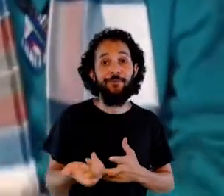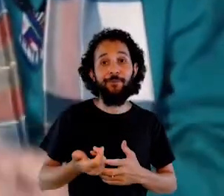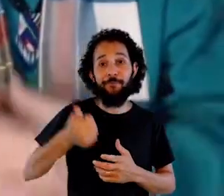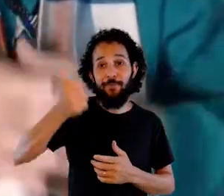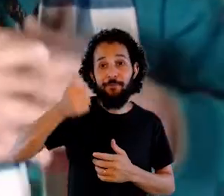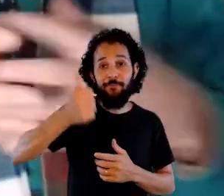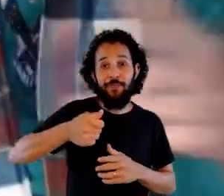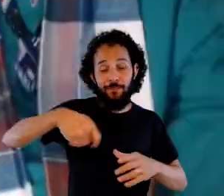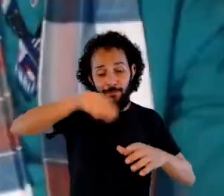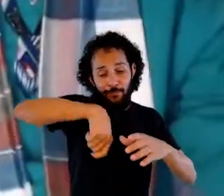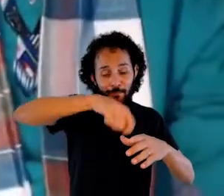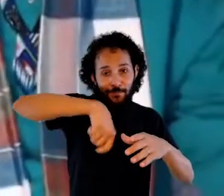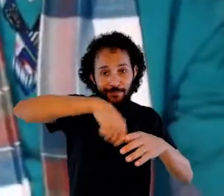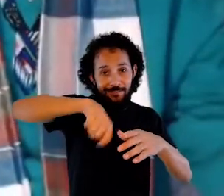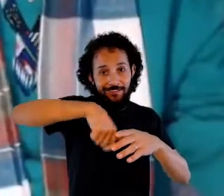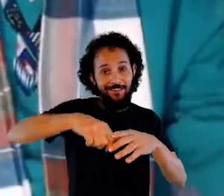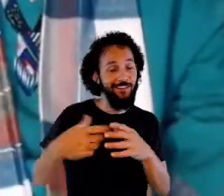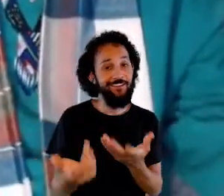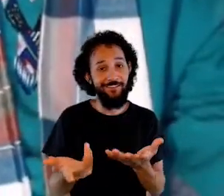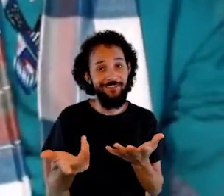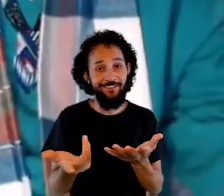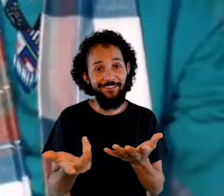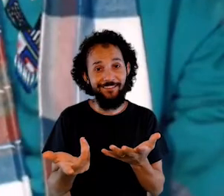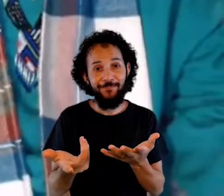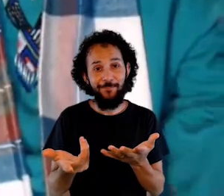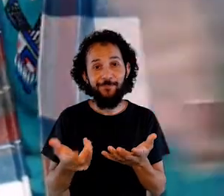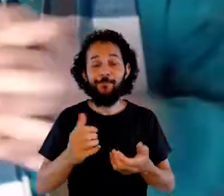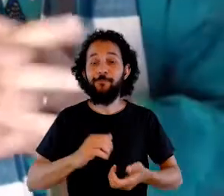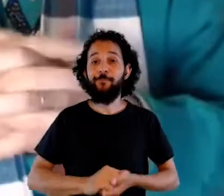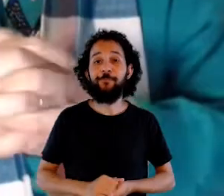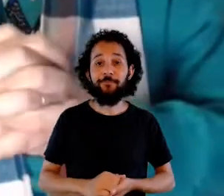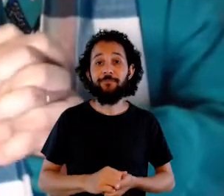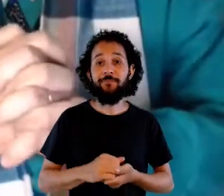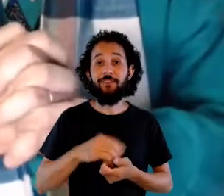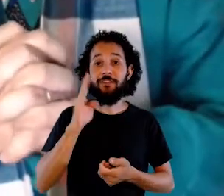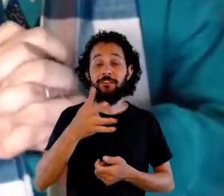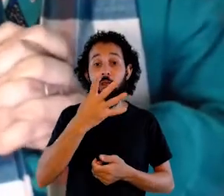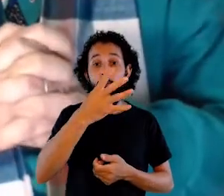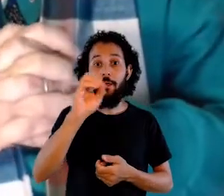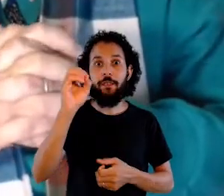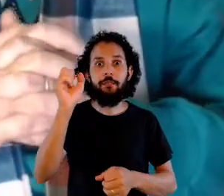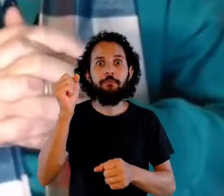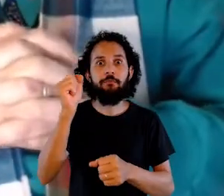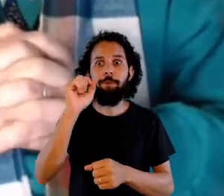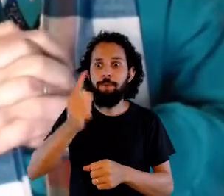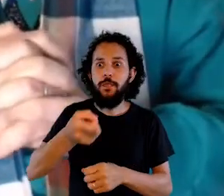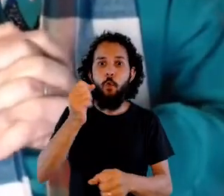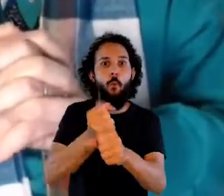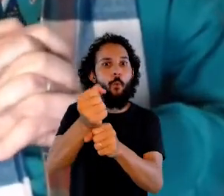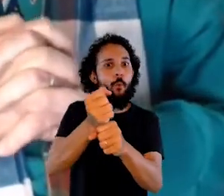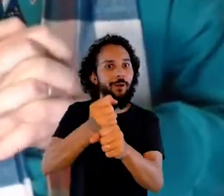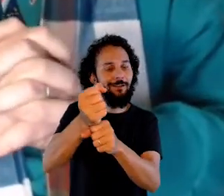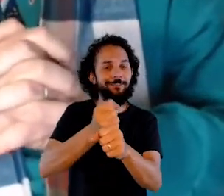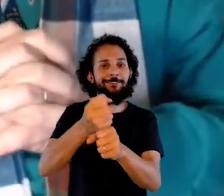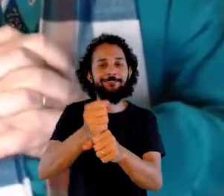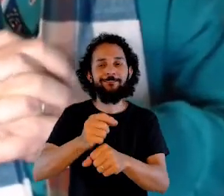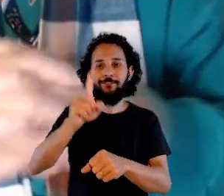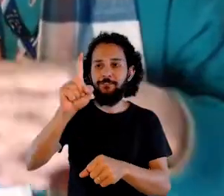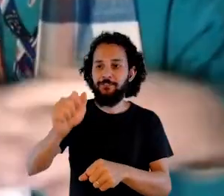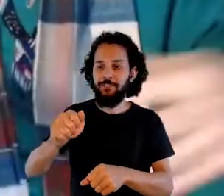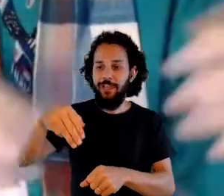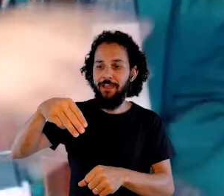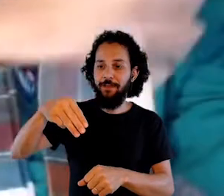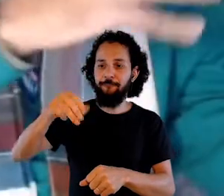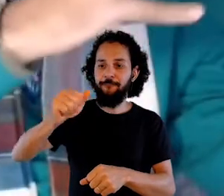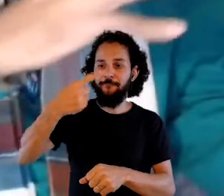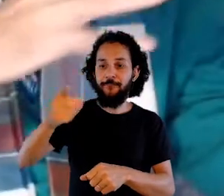dizer, está falando de 40 mil anos, né? A gente está falando do xamã, essa figura, segundo os estudiosos,